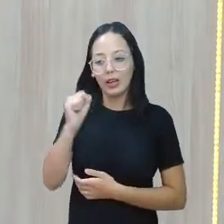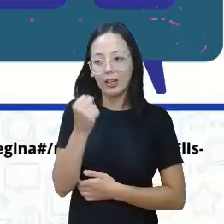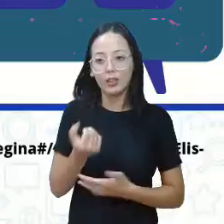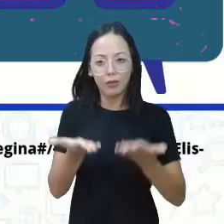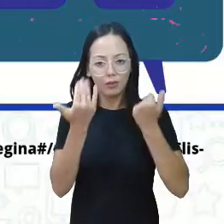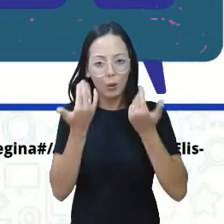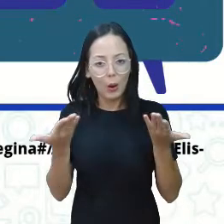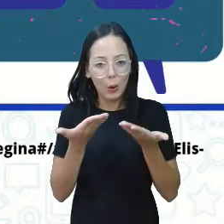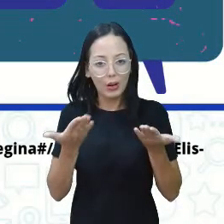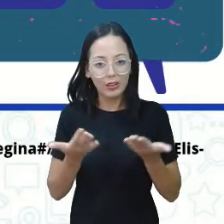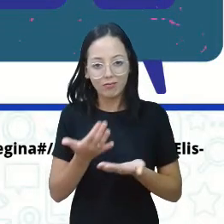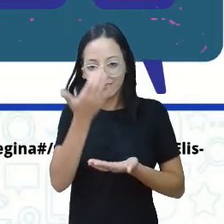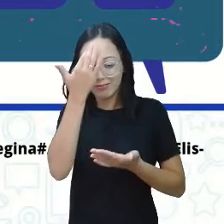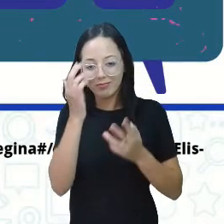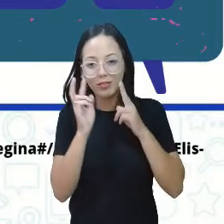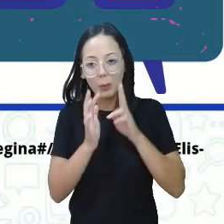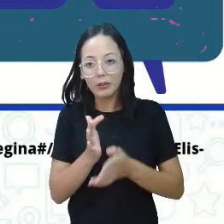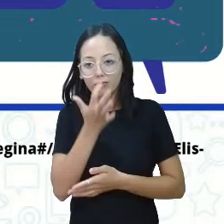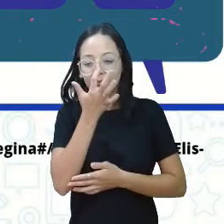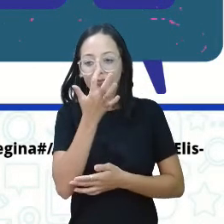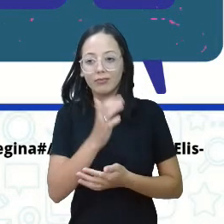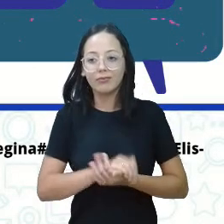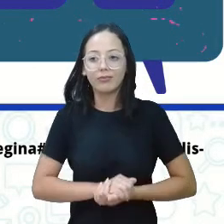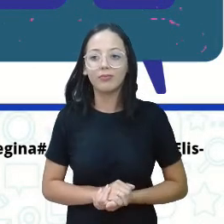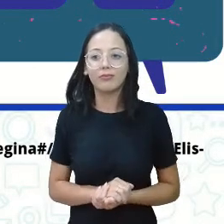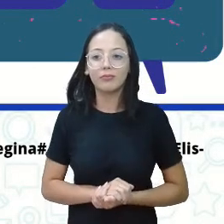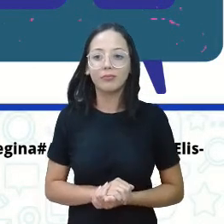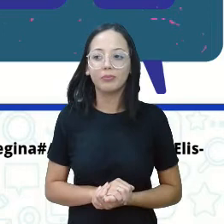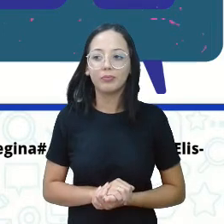ouvir? Cheio de injustiça,